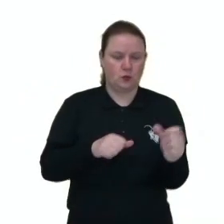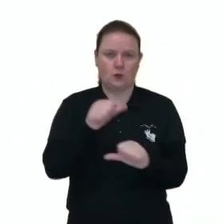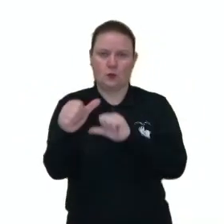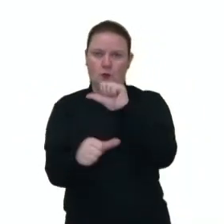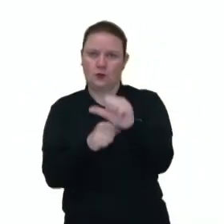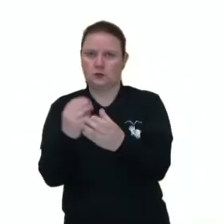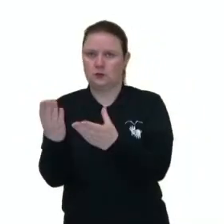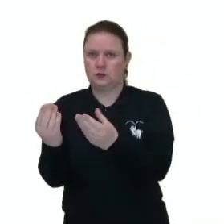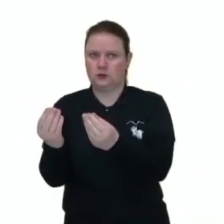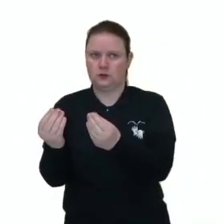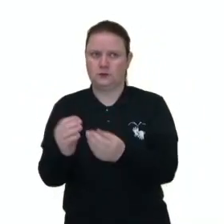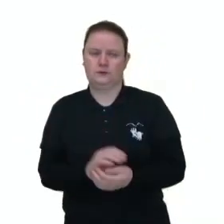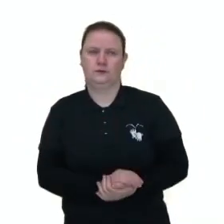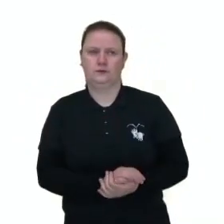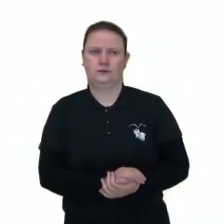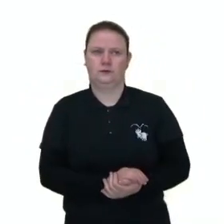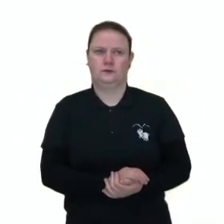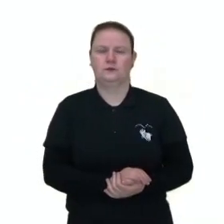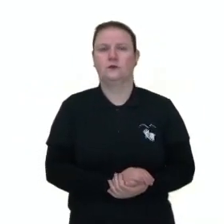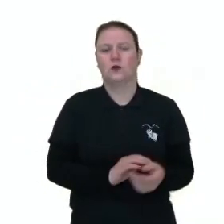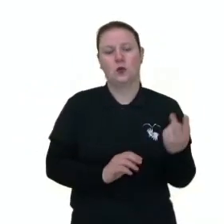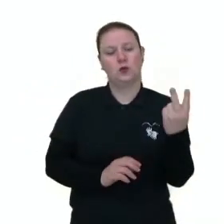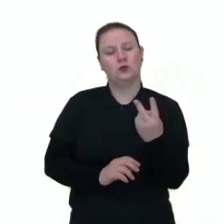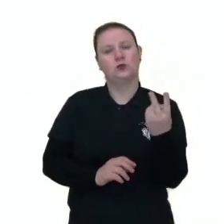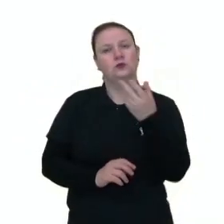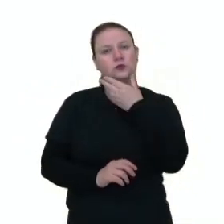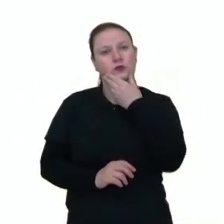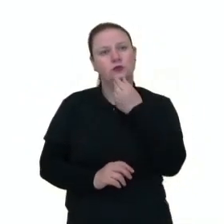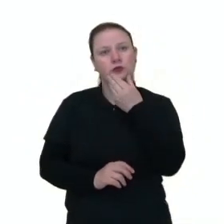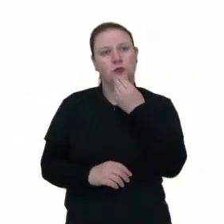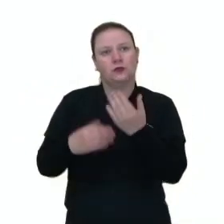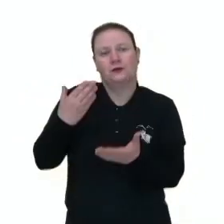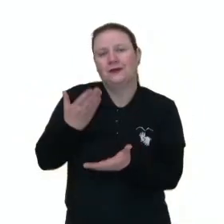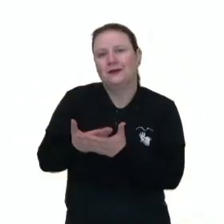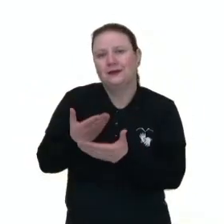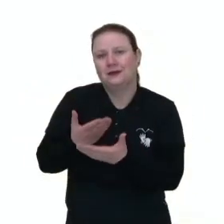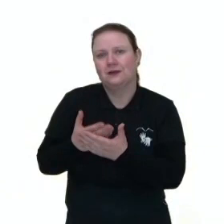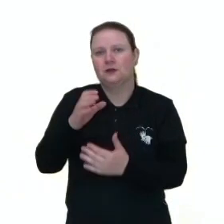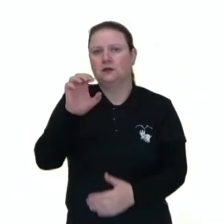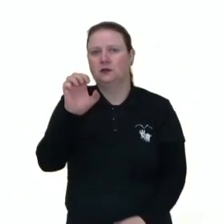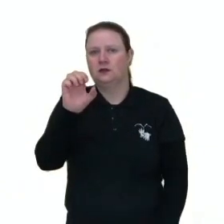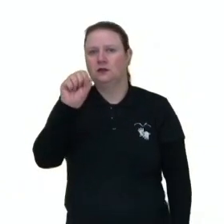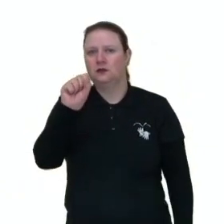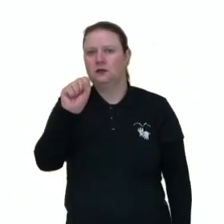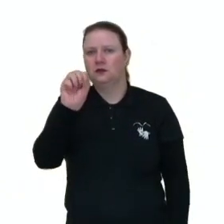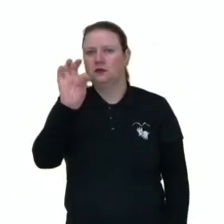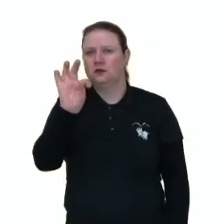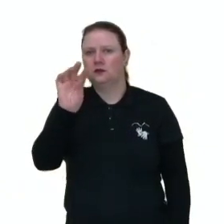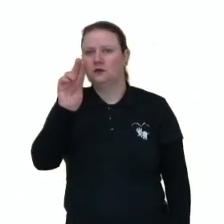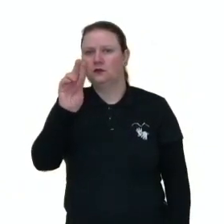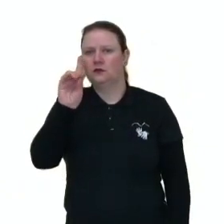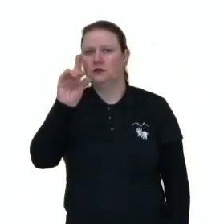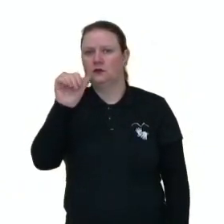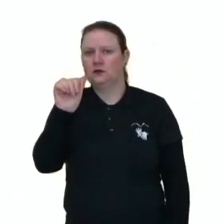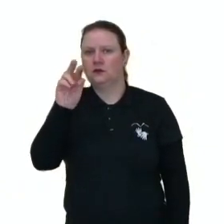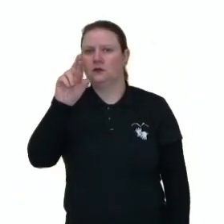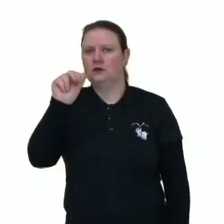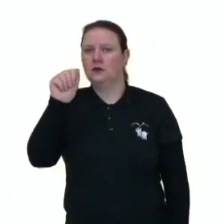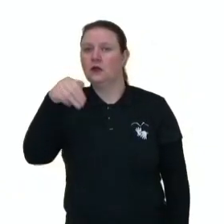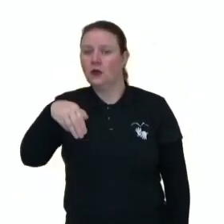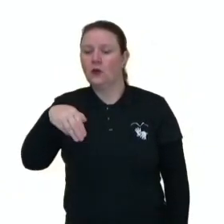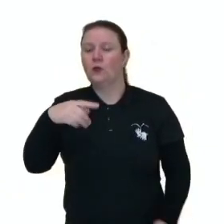o exemplo. Jean e Carlos estudaram para a prova. Estudaram, porque é mais de uma pessoa.